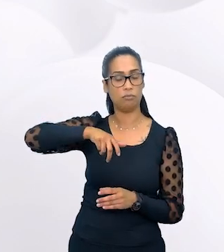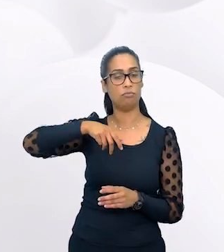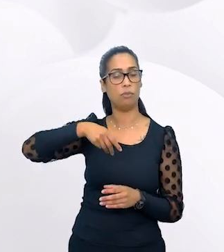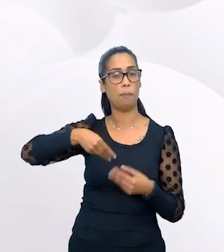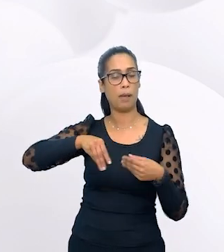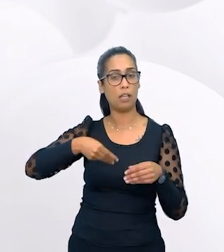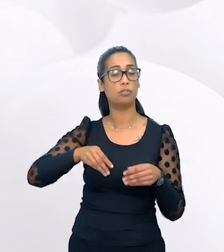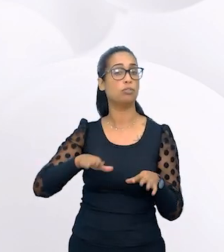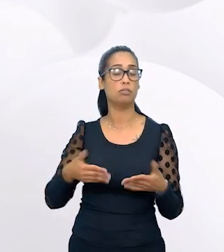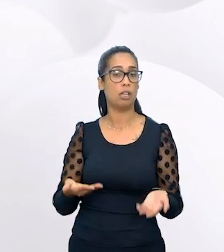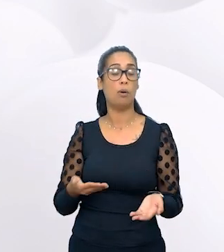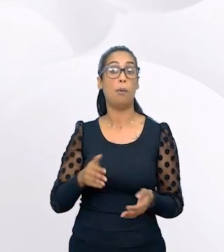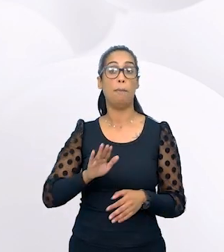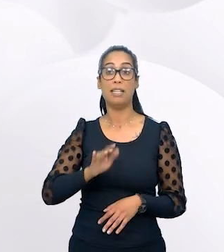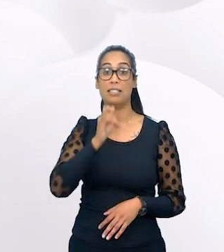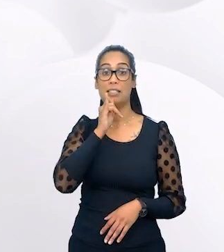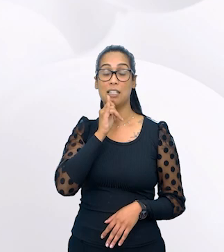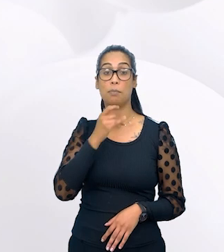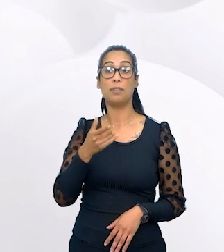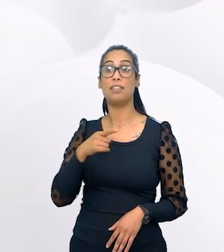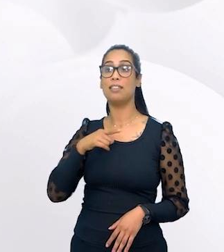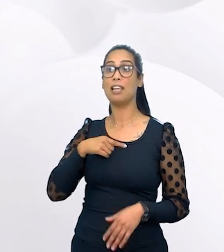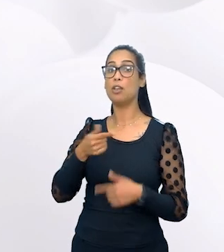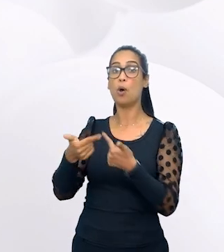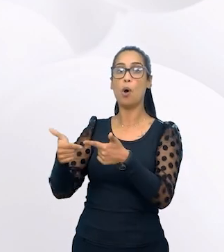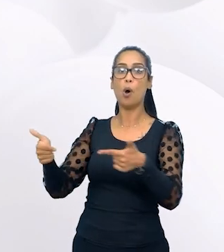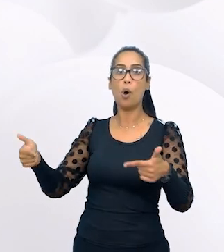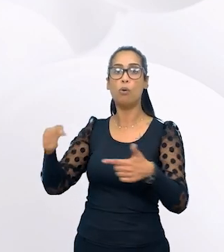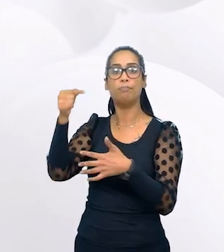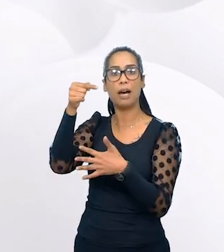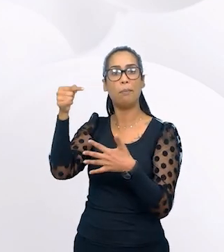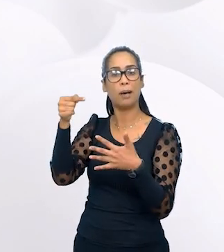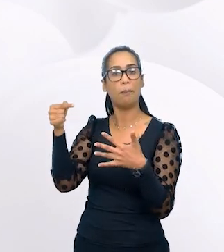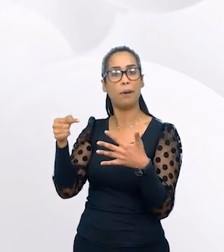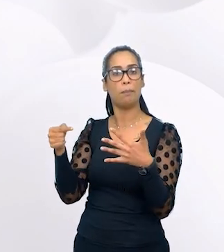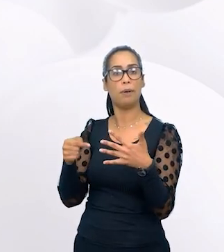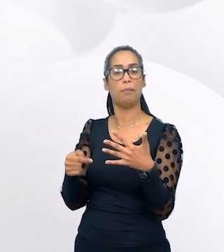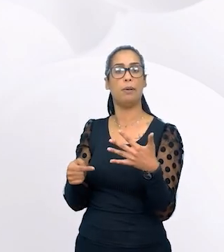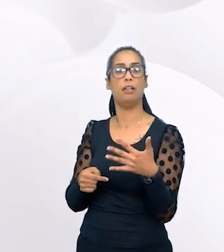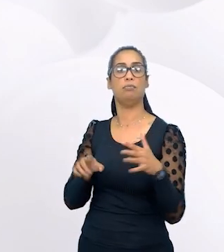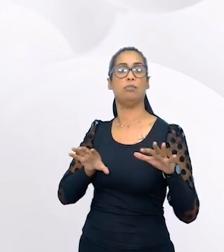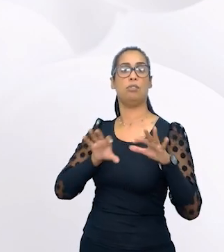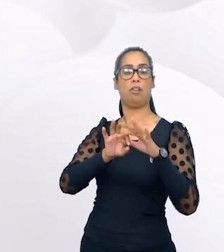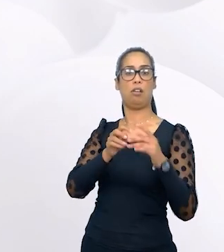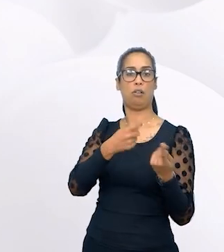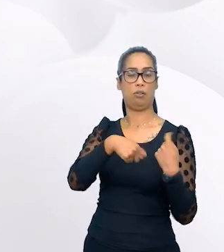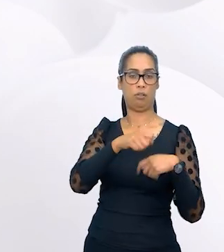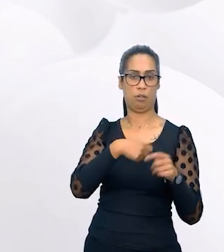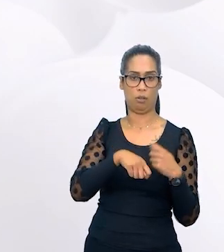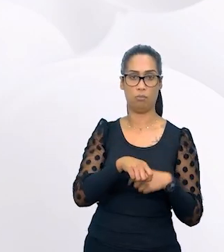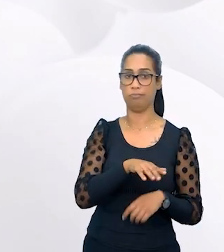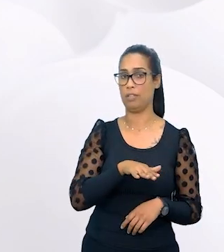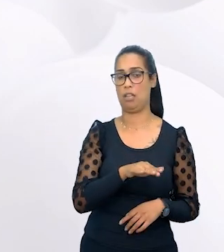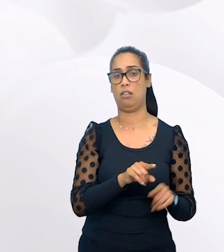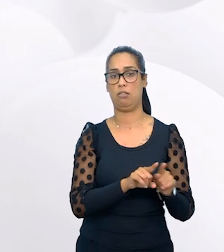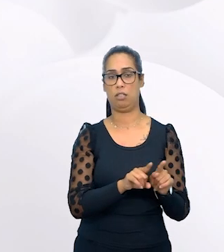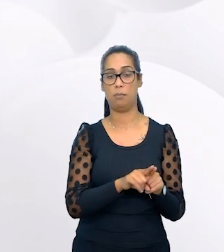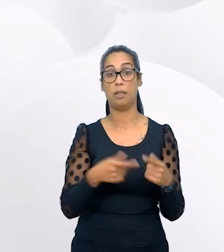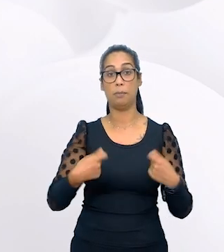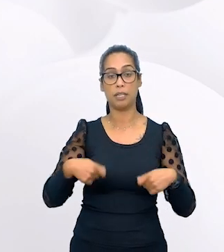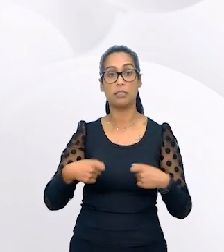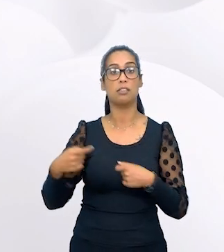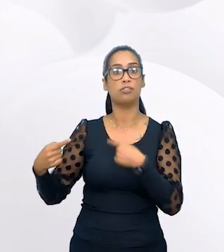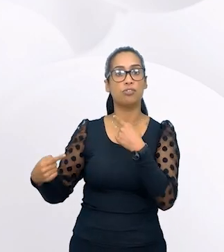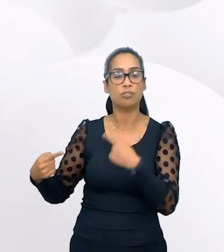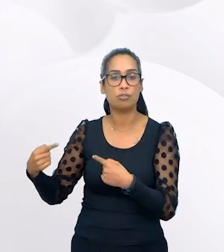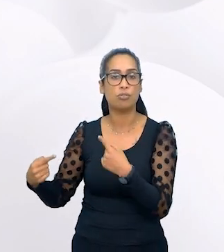questão do consumo ligado à questão econômica, né? Trazer todos esses temas também para discutir esse tipo